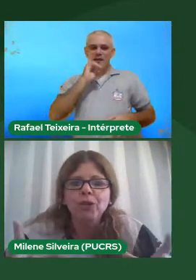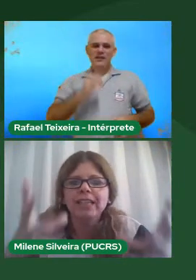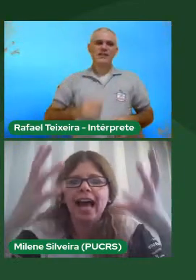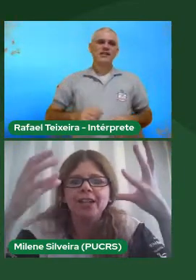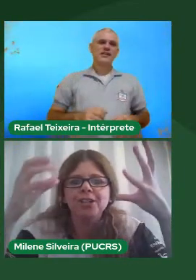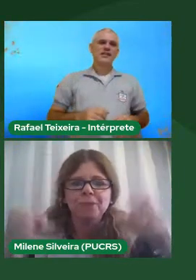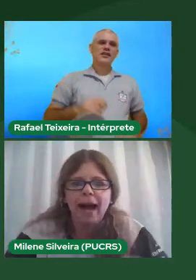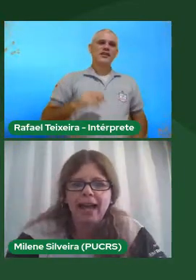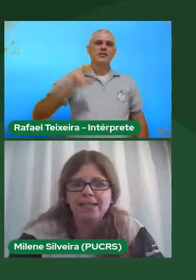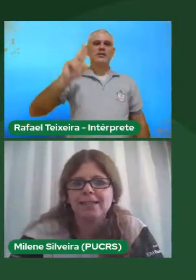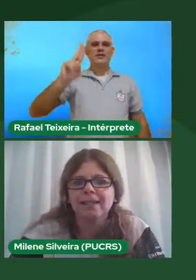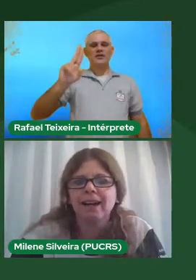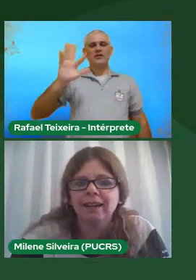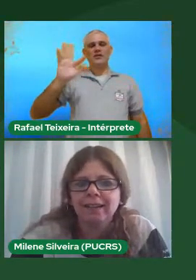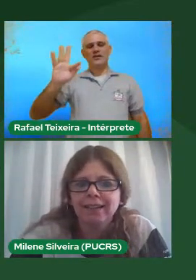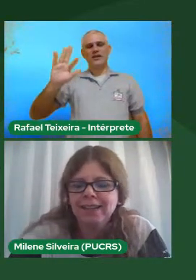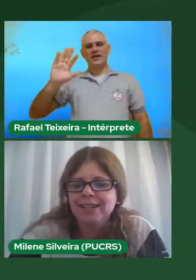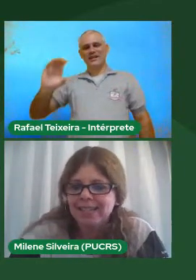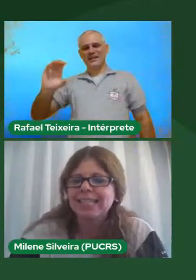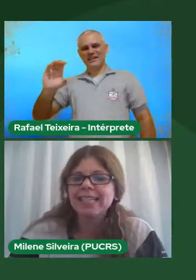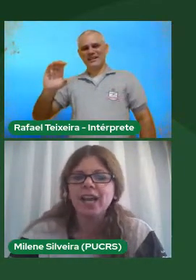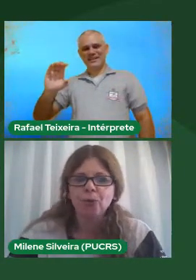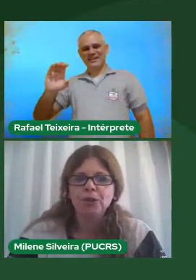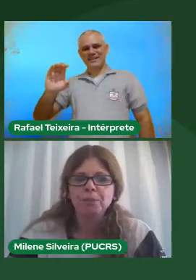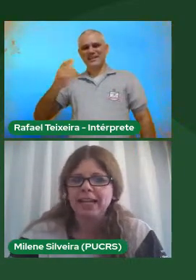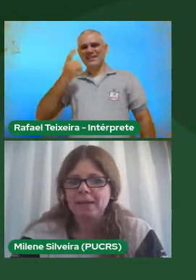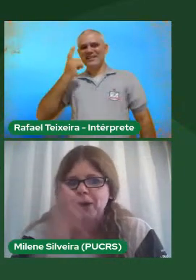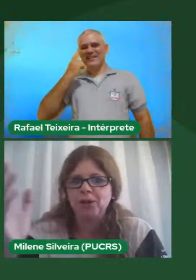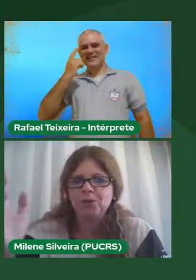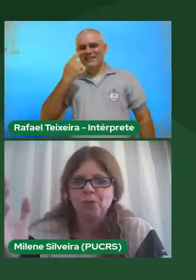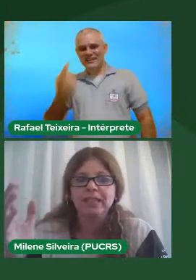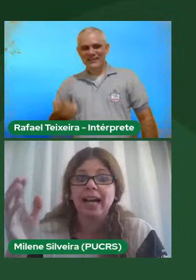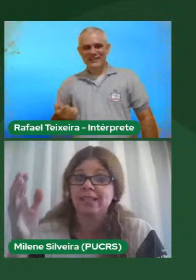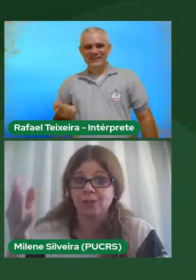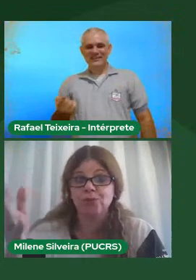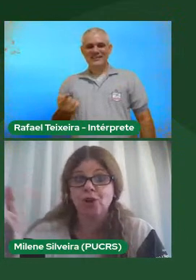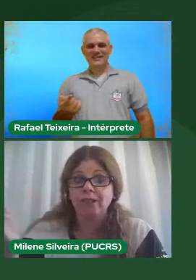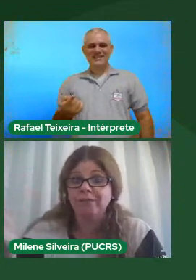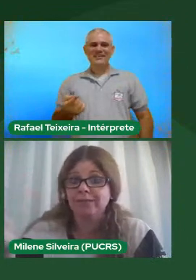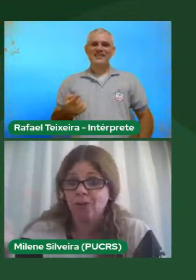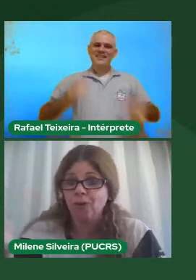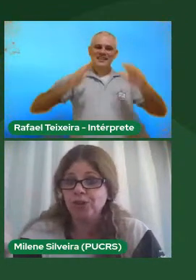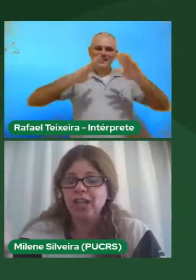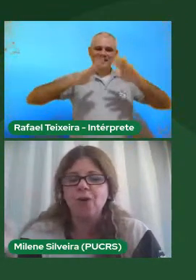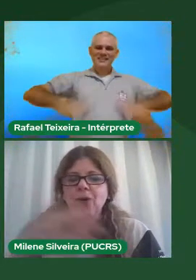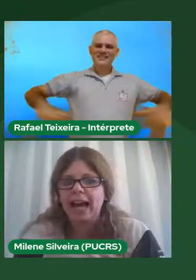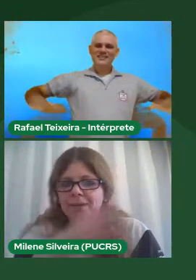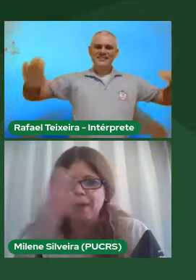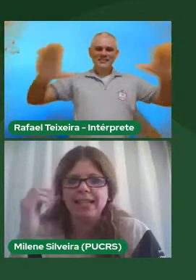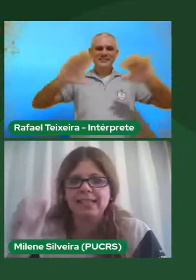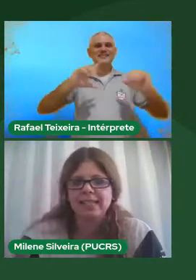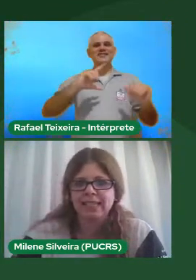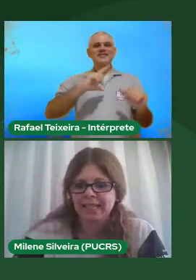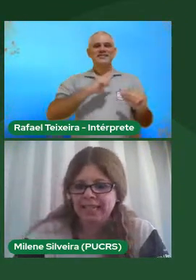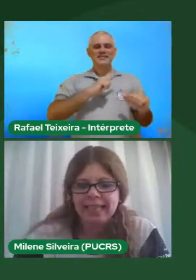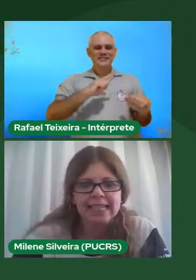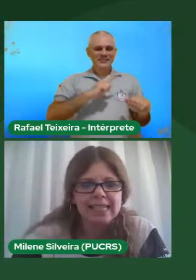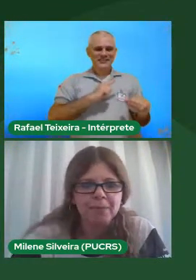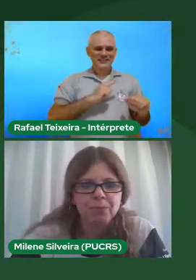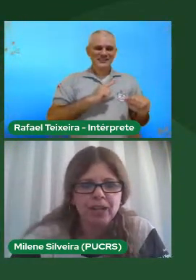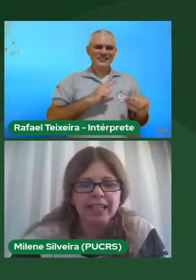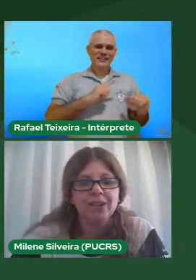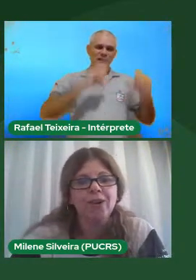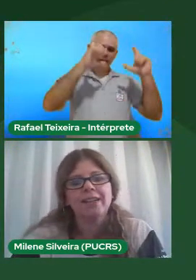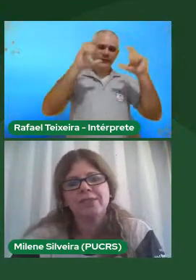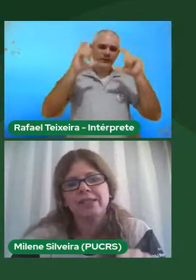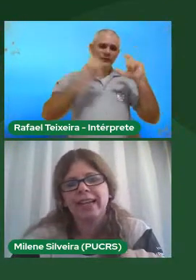é a comunidade que mais se reúne para ir, né? Maiores comunidades, não só hoje, que é online, mas está